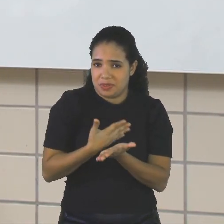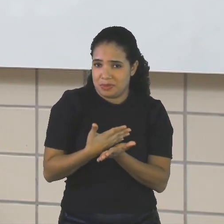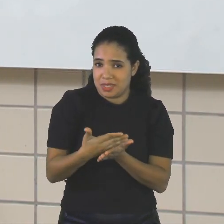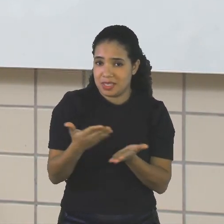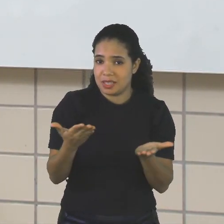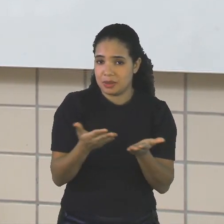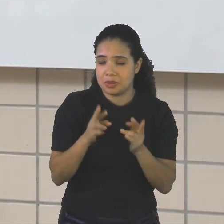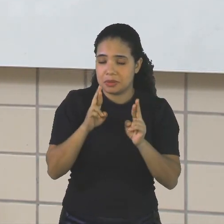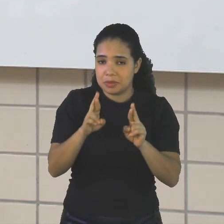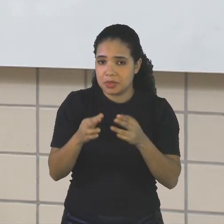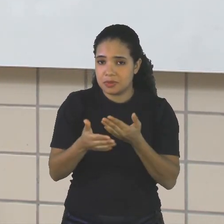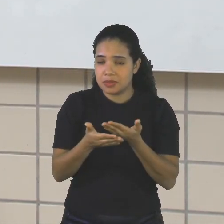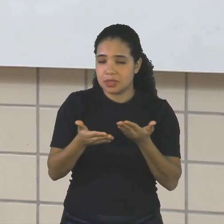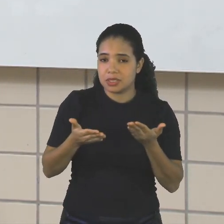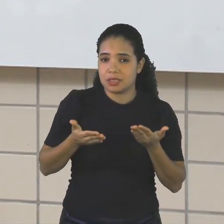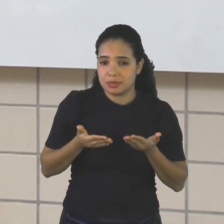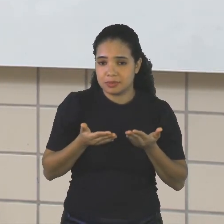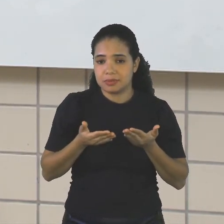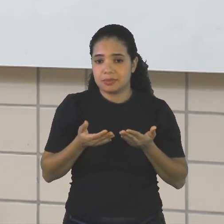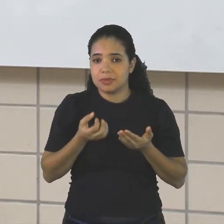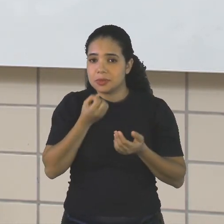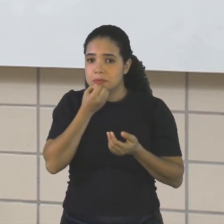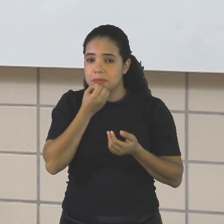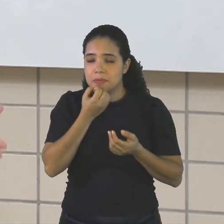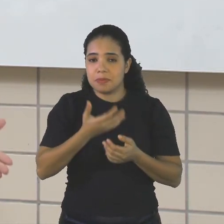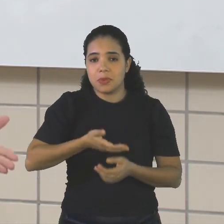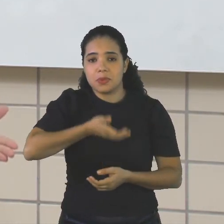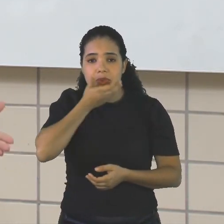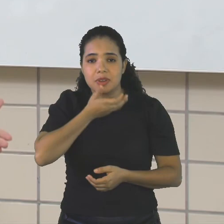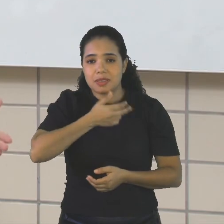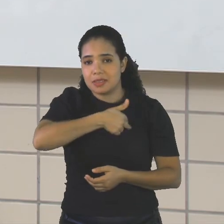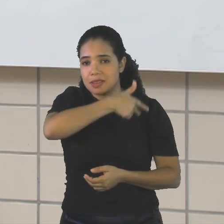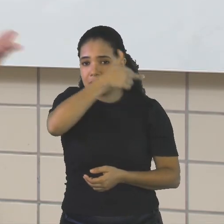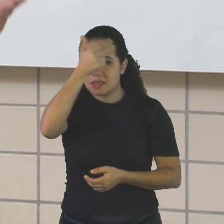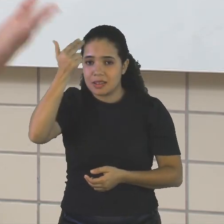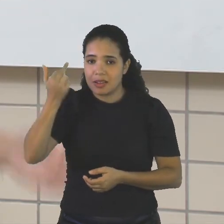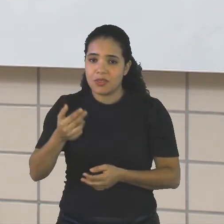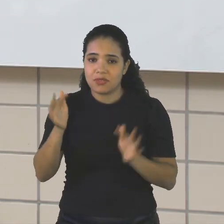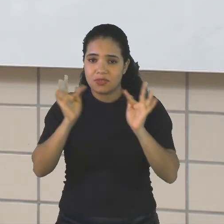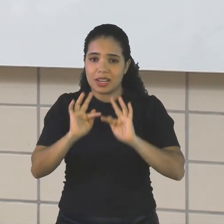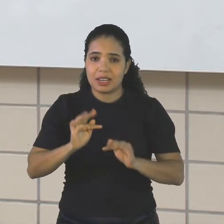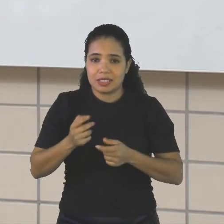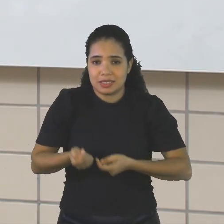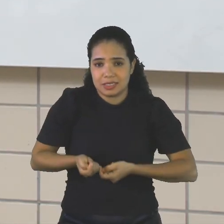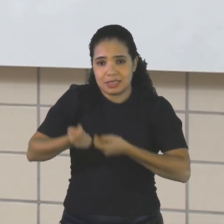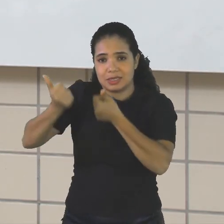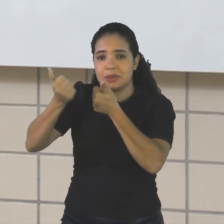vocês tenham um bom Natal, feliz ano novo para vocês, boas festas!